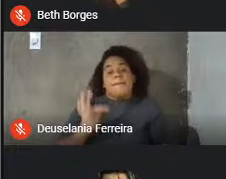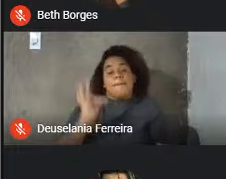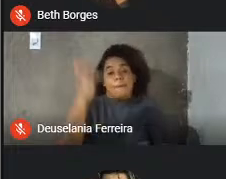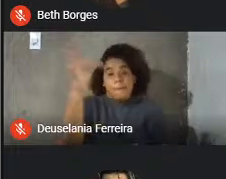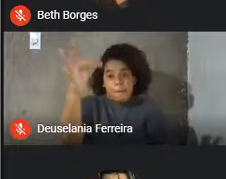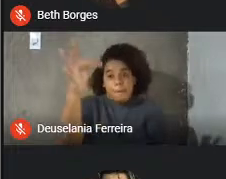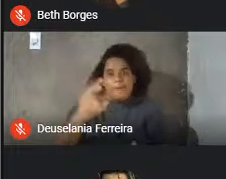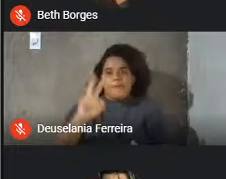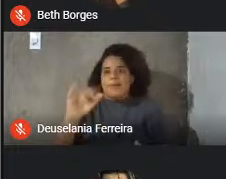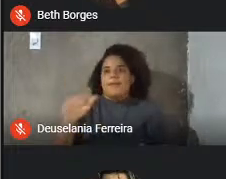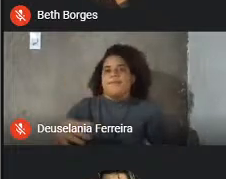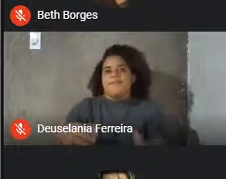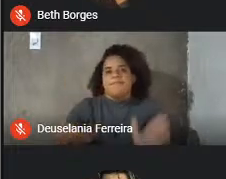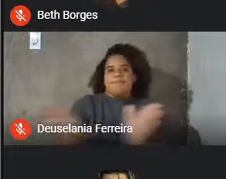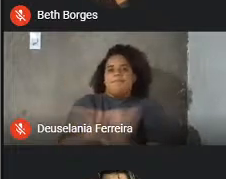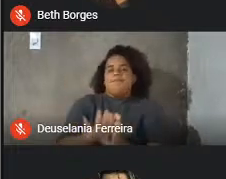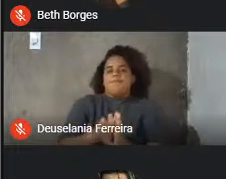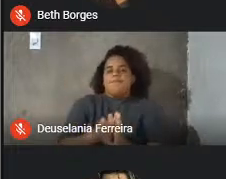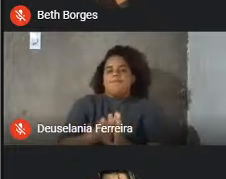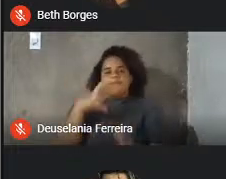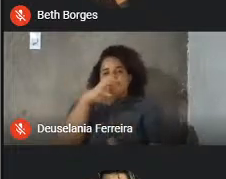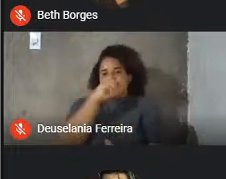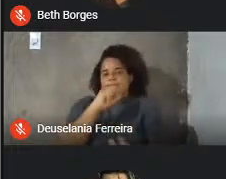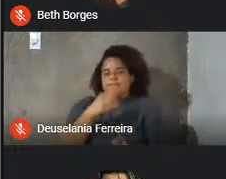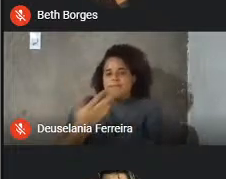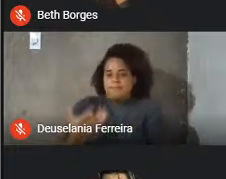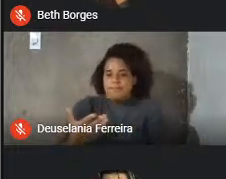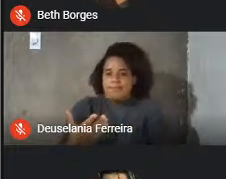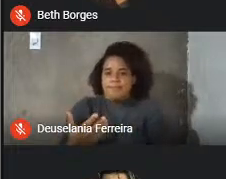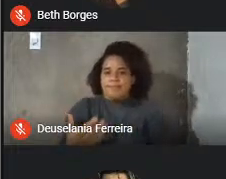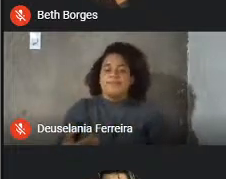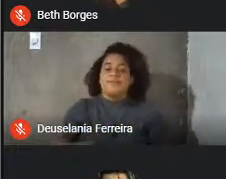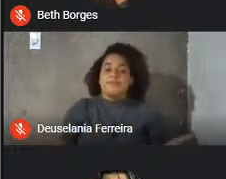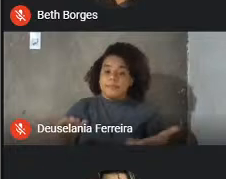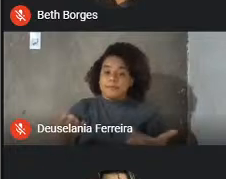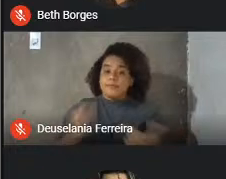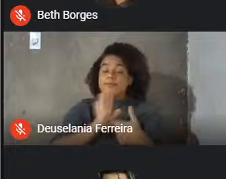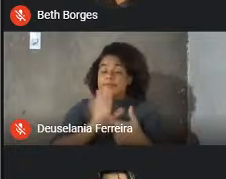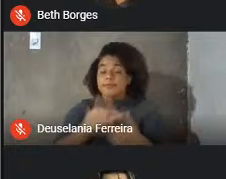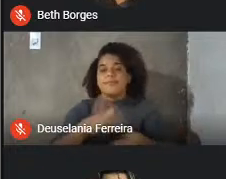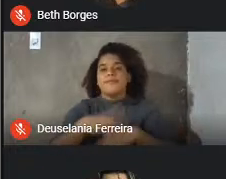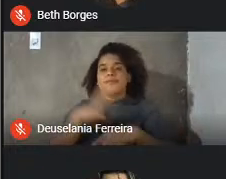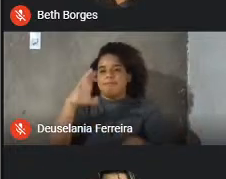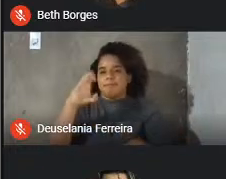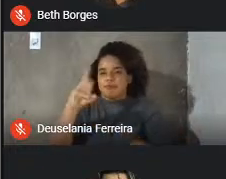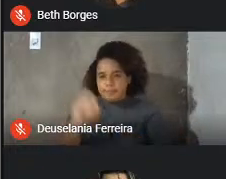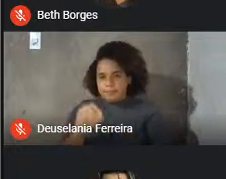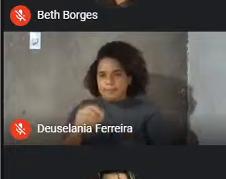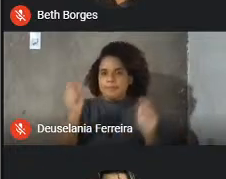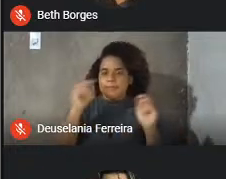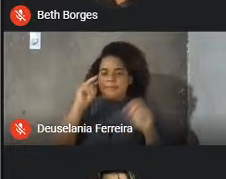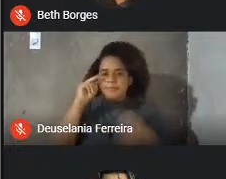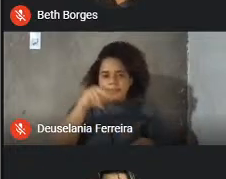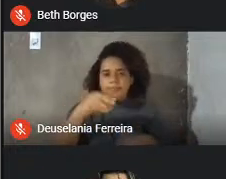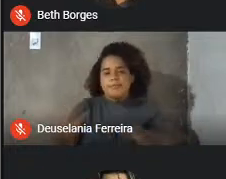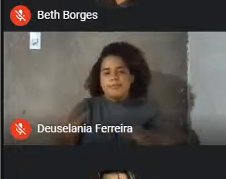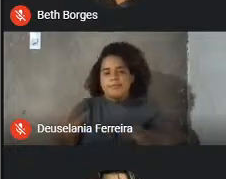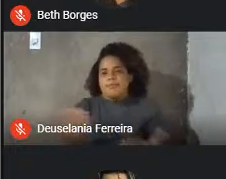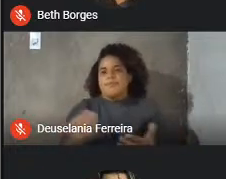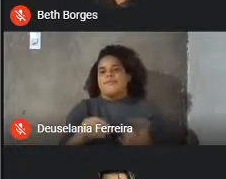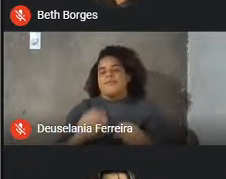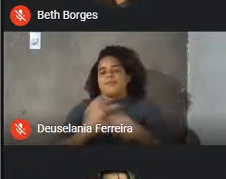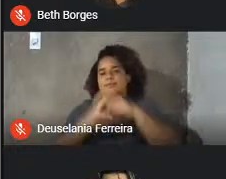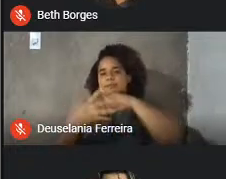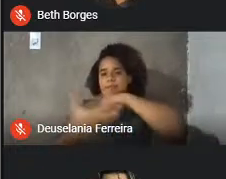chegando, que está sendo demonstrada mais cedo do que eu esperava, porque com a pandemia,